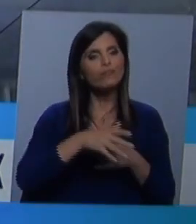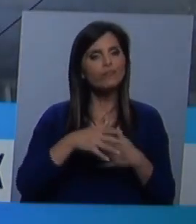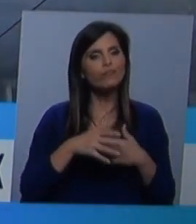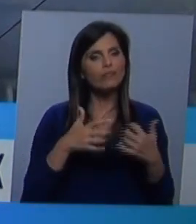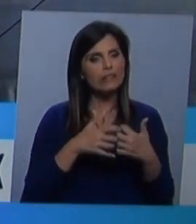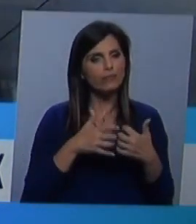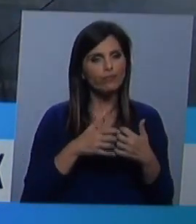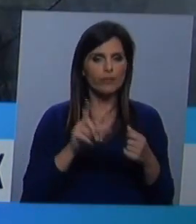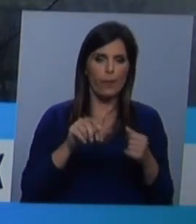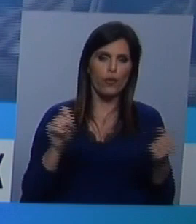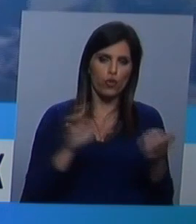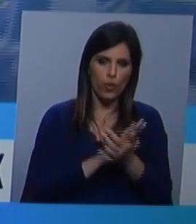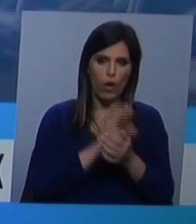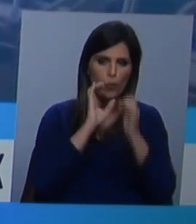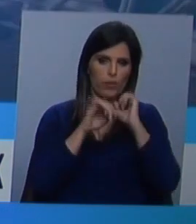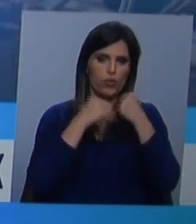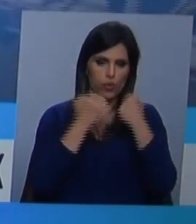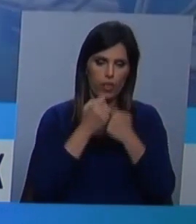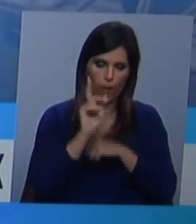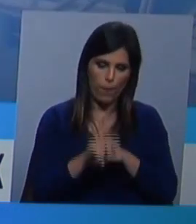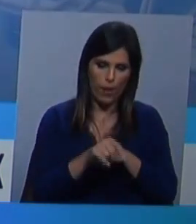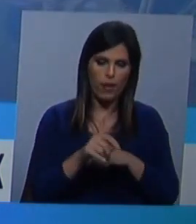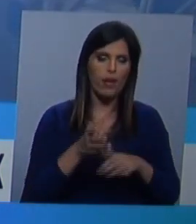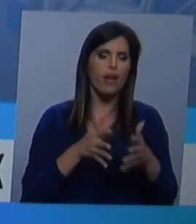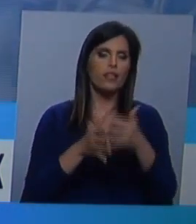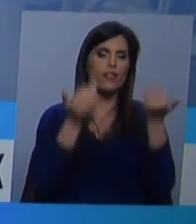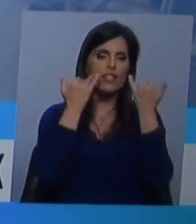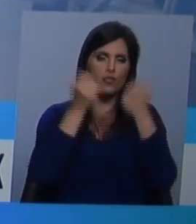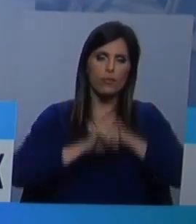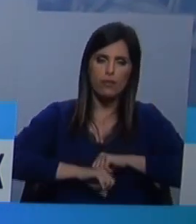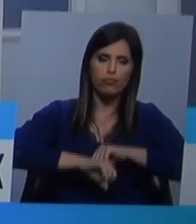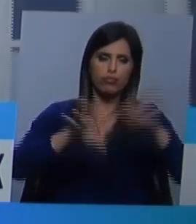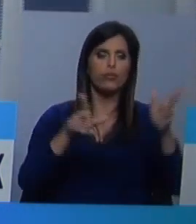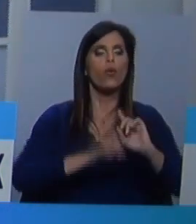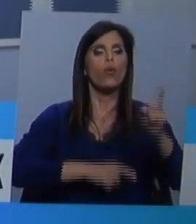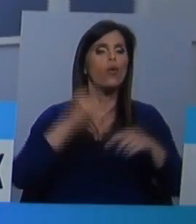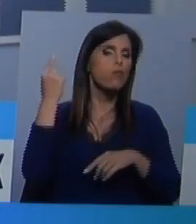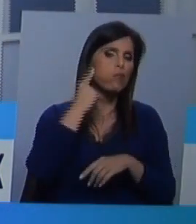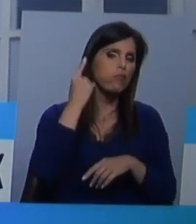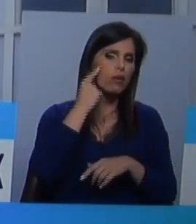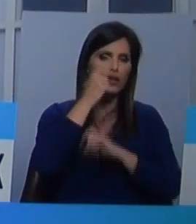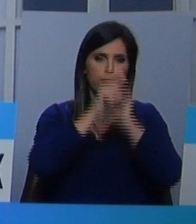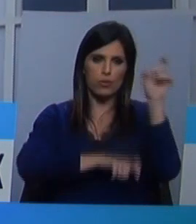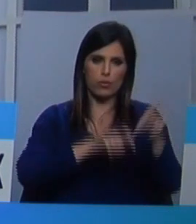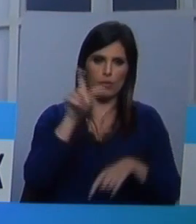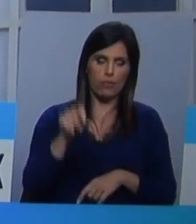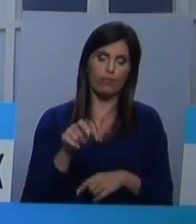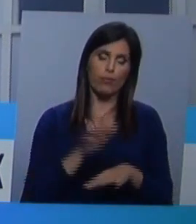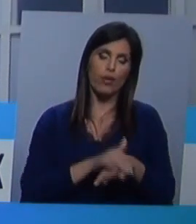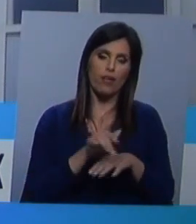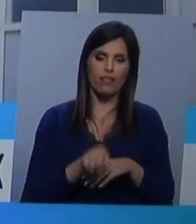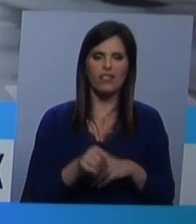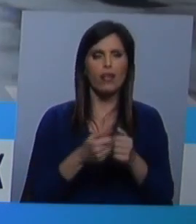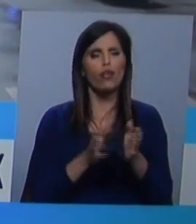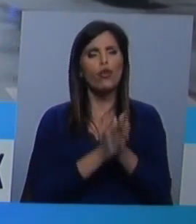faz nos jornais, na comunicação social, pela informação que é difundida, por aquilo que vai chegando às populações. Por isso, nem